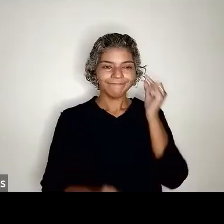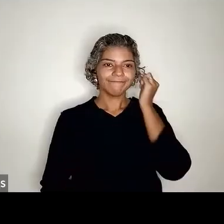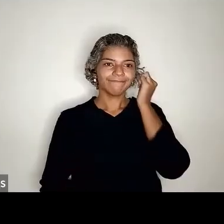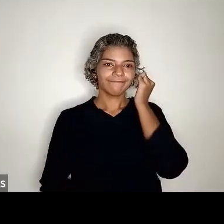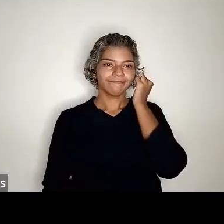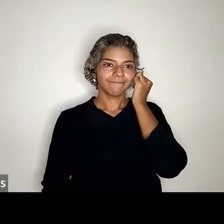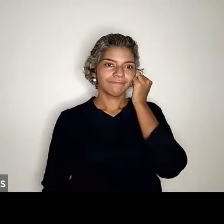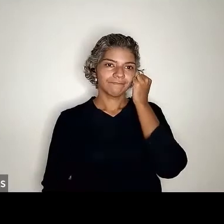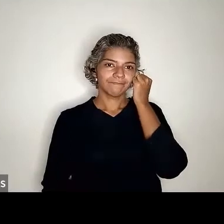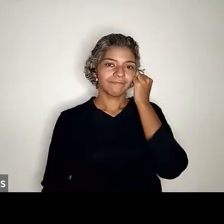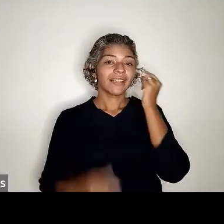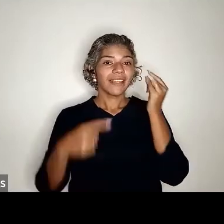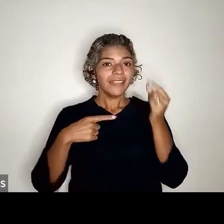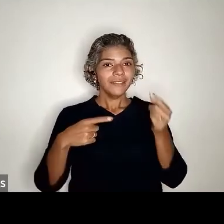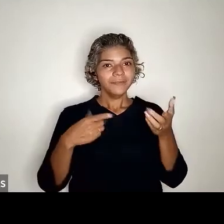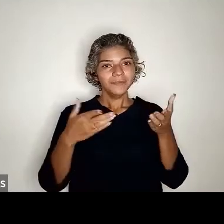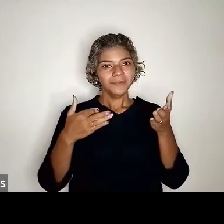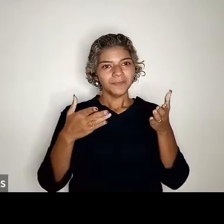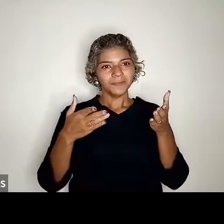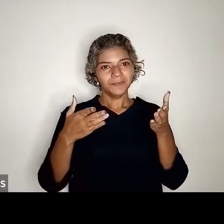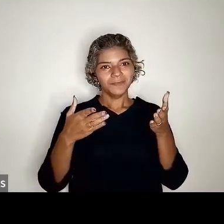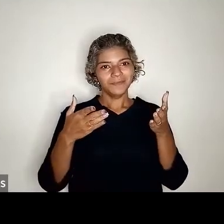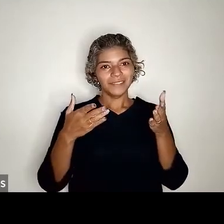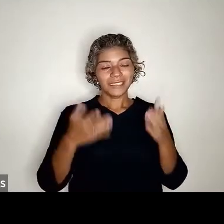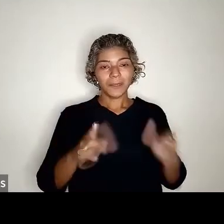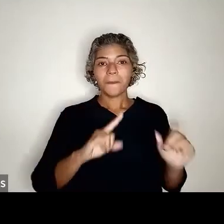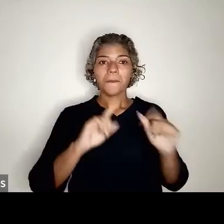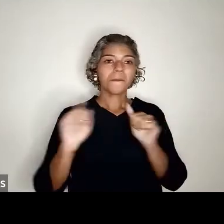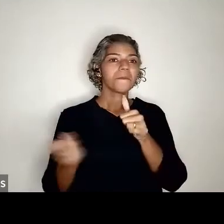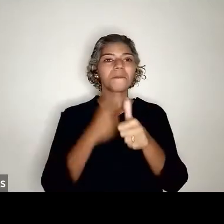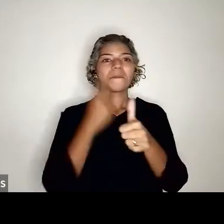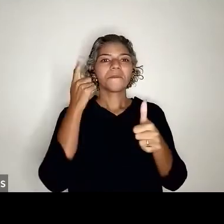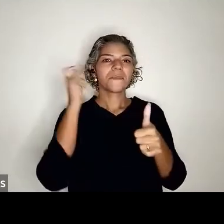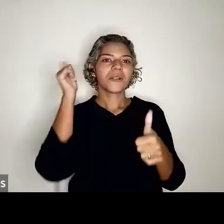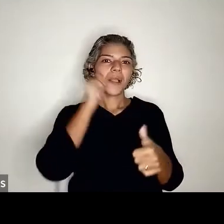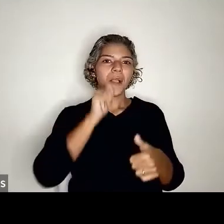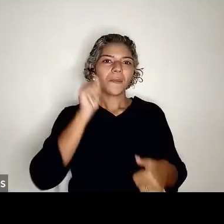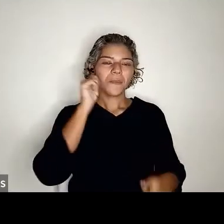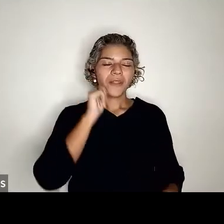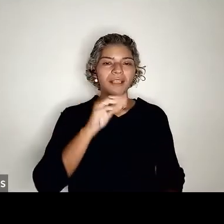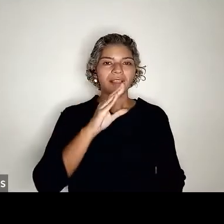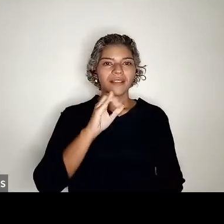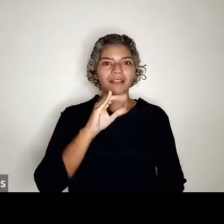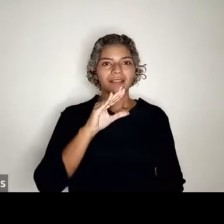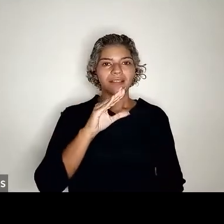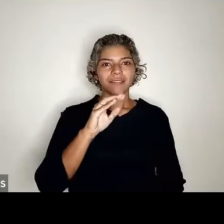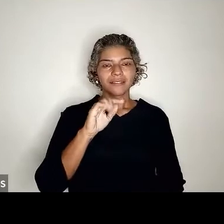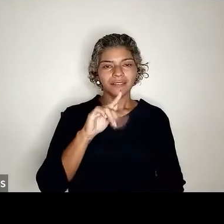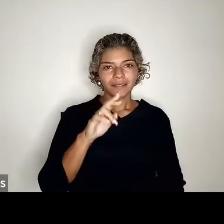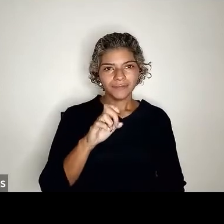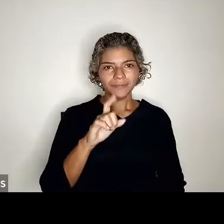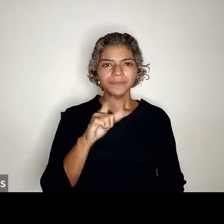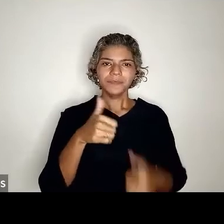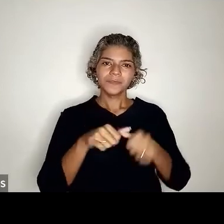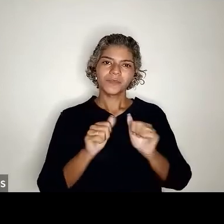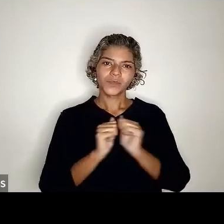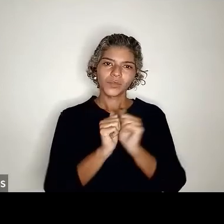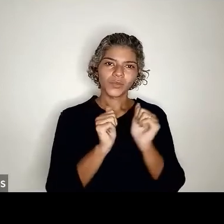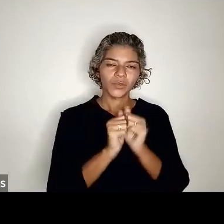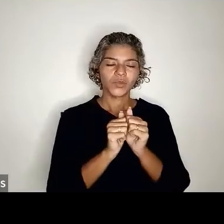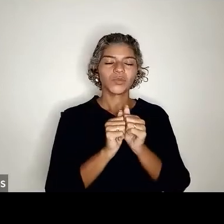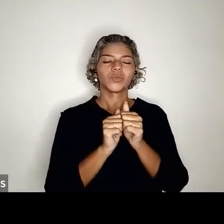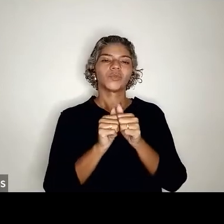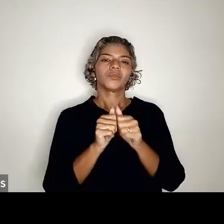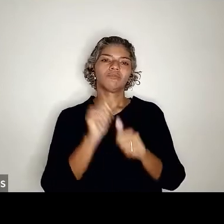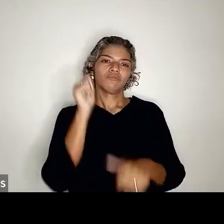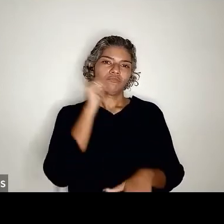também nasceu a primeira força da mulher indígena, cacique, a cacique pequena. Estamos aqui junto com a Mobilização Nacional das Mulheres Indígenas, Guerreiras